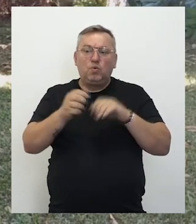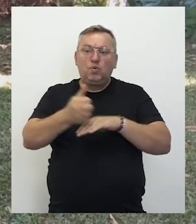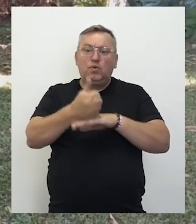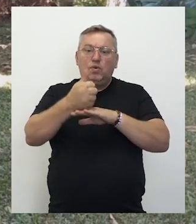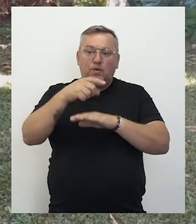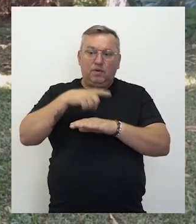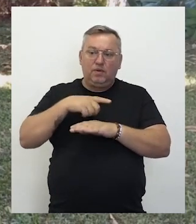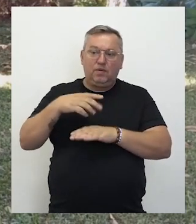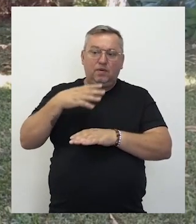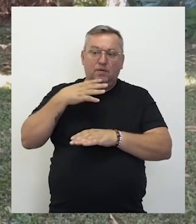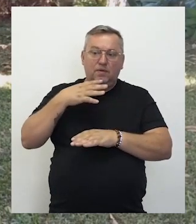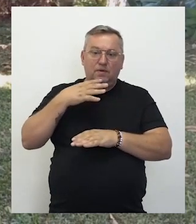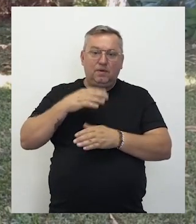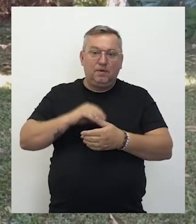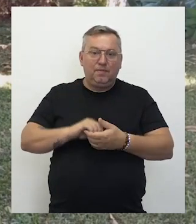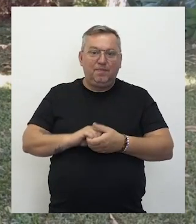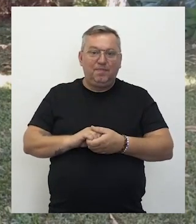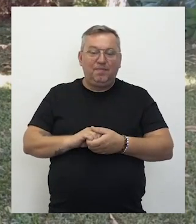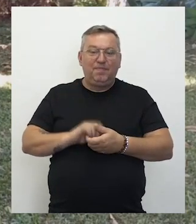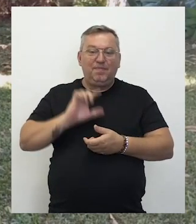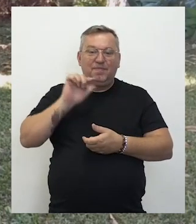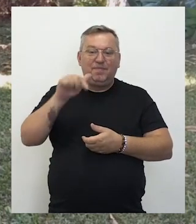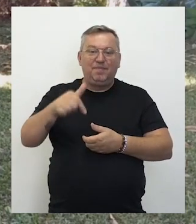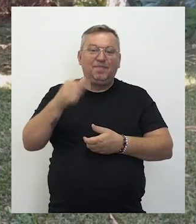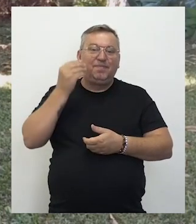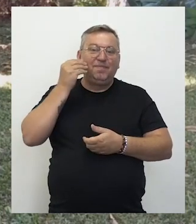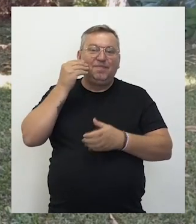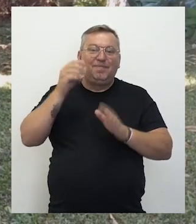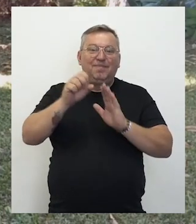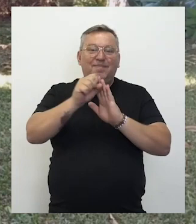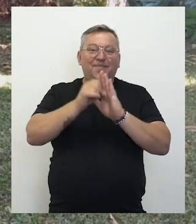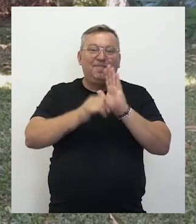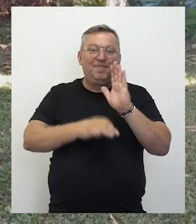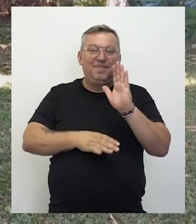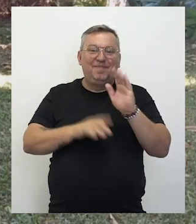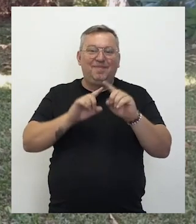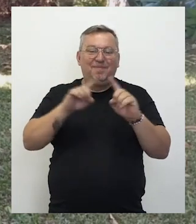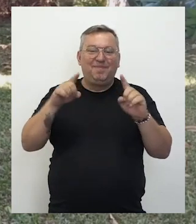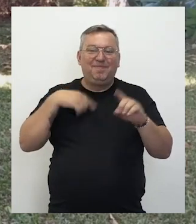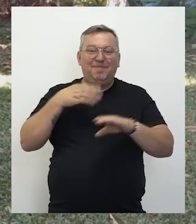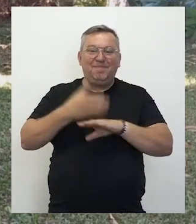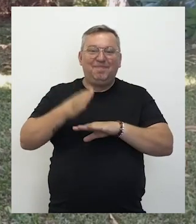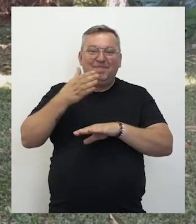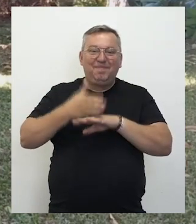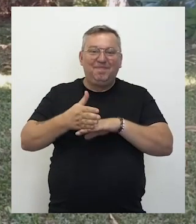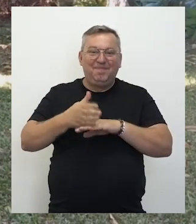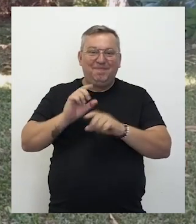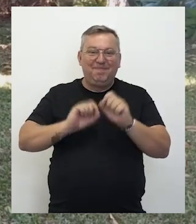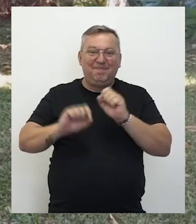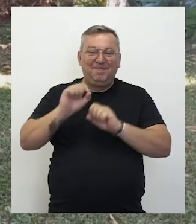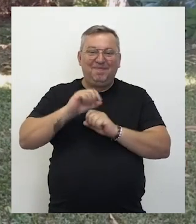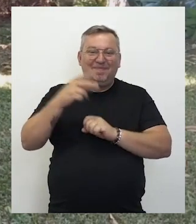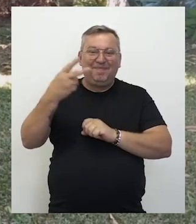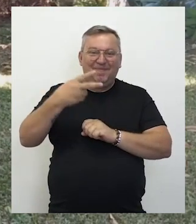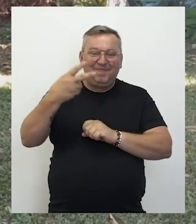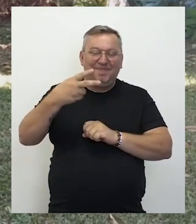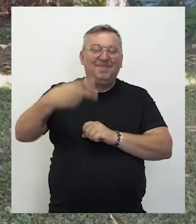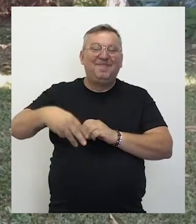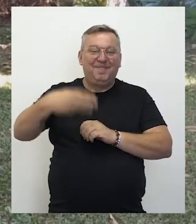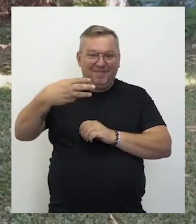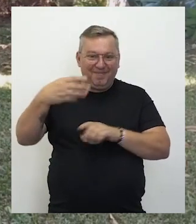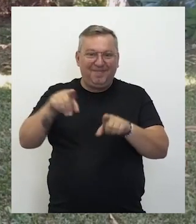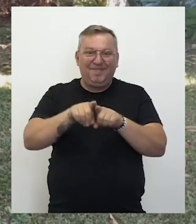você conhece. Depois, tente classificá-las entre atividades primárias, secundárias e